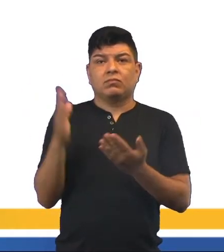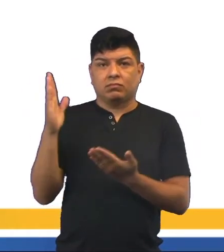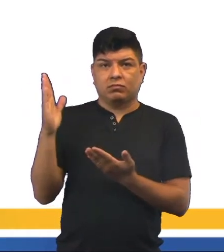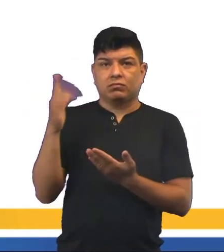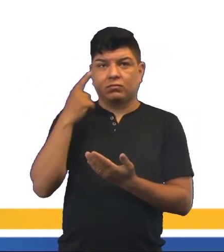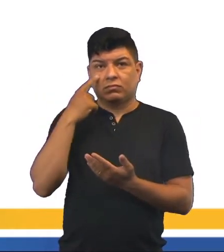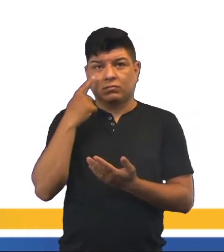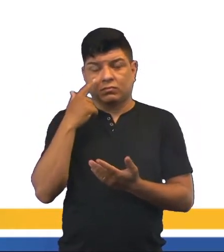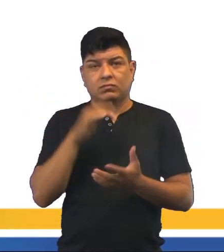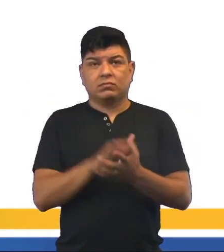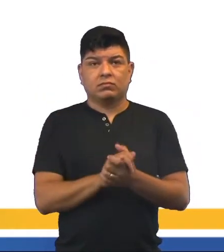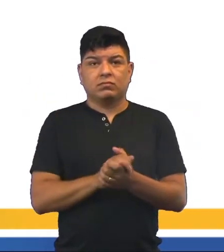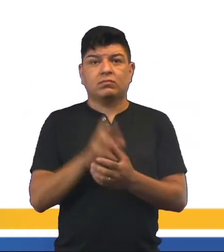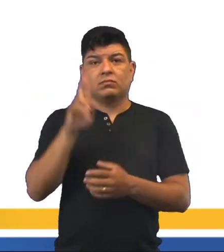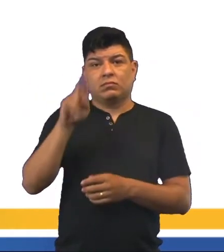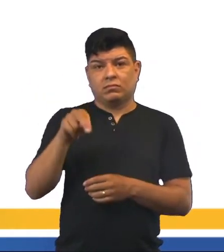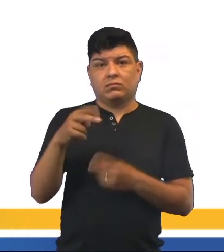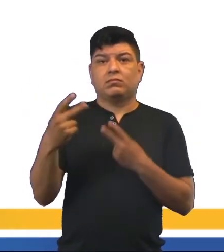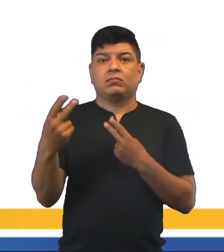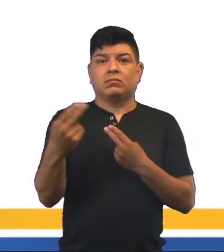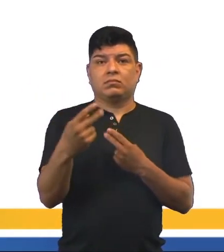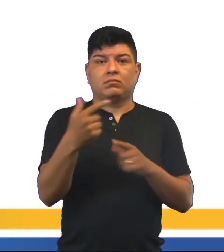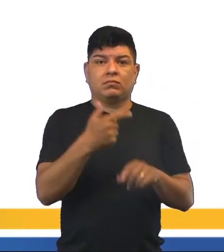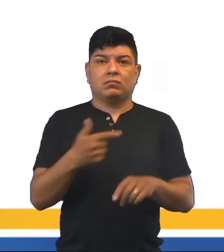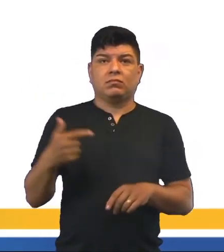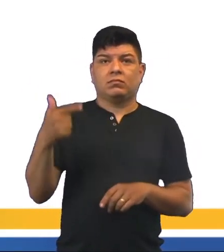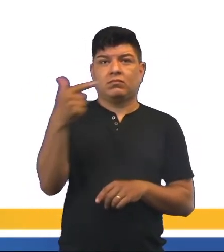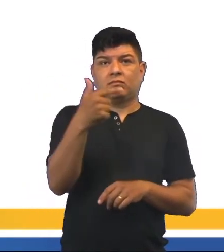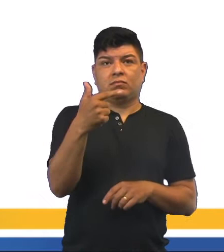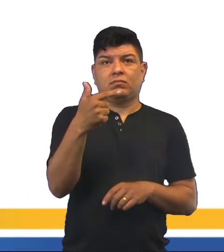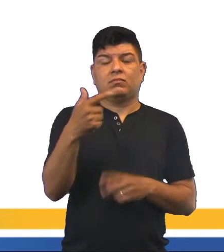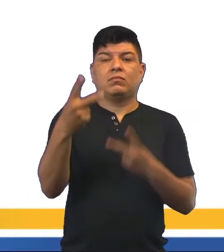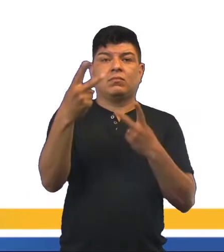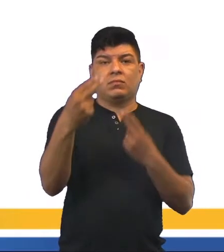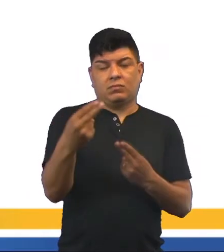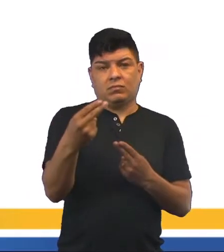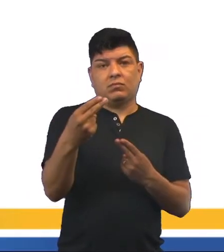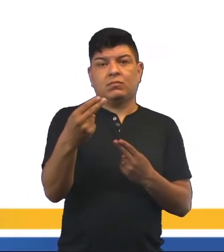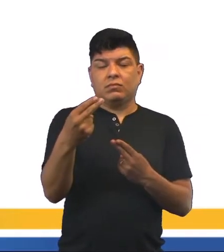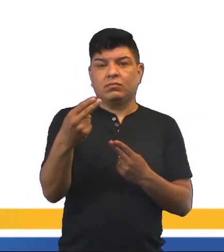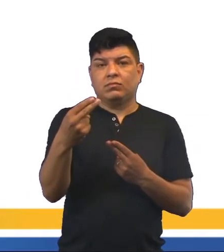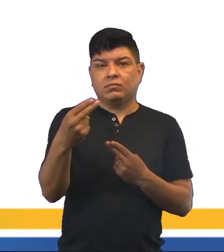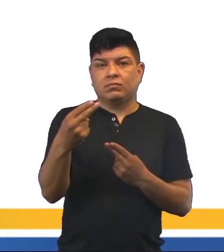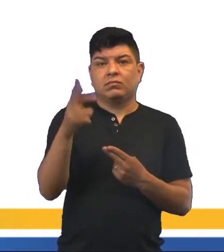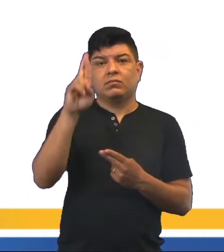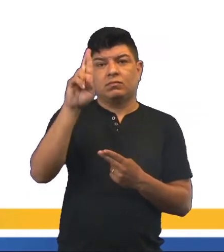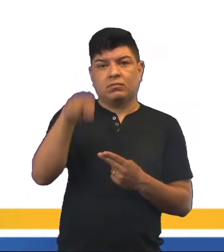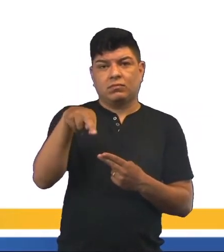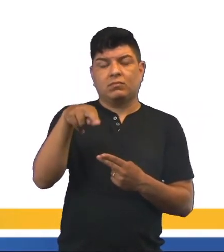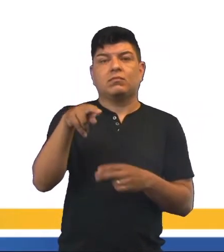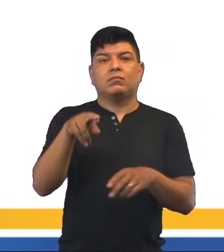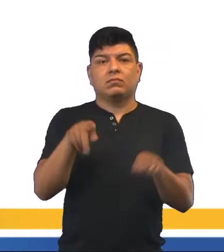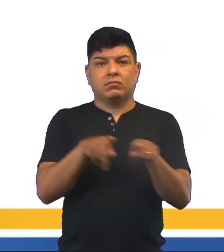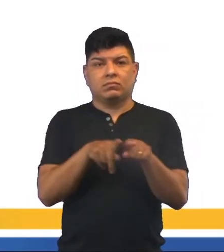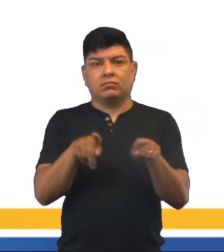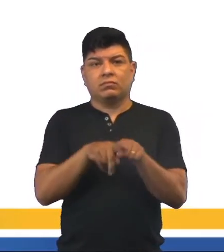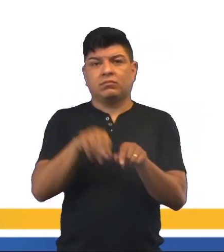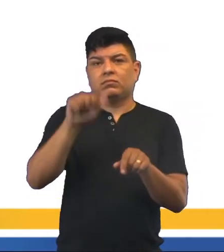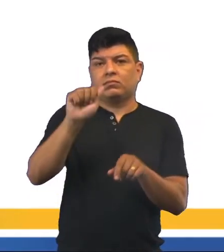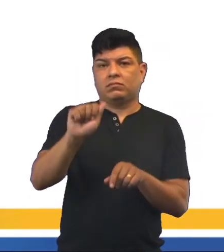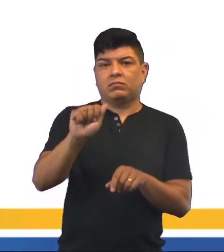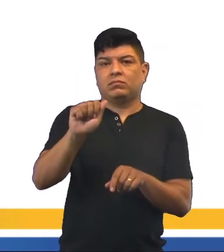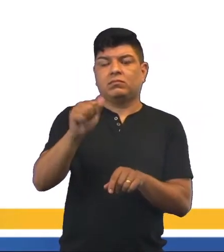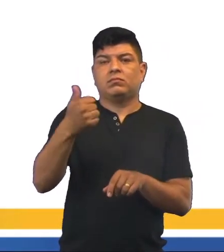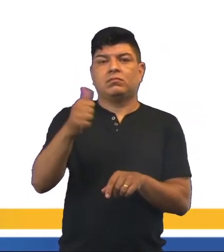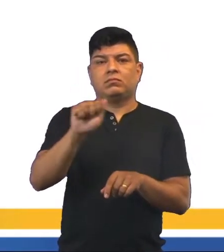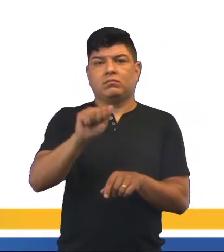aqui, tá, pessoal? Razão de semelhança elevado ao quadrado vai ser igual à razão de A sobre a linha,